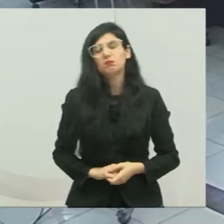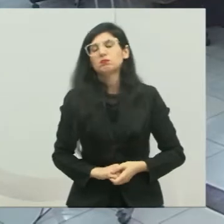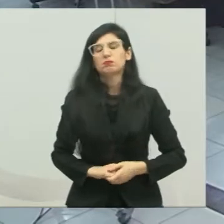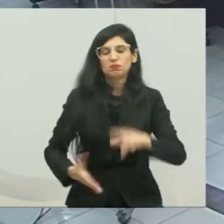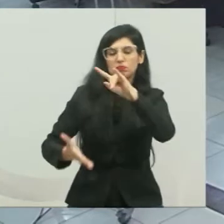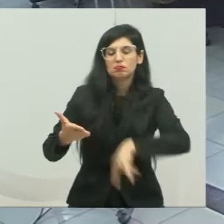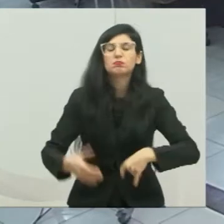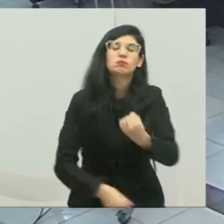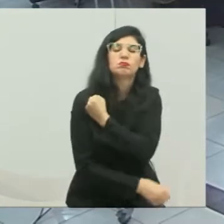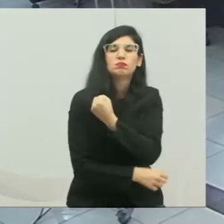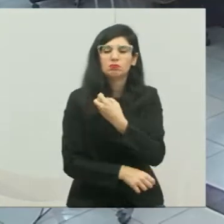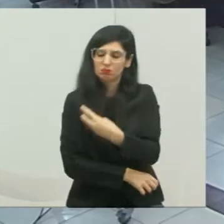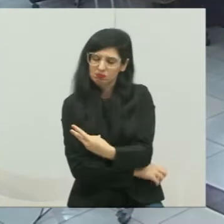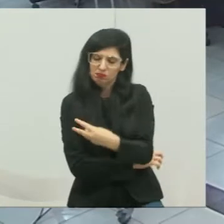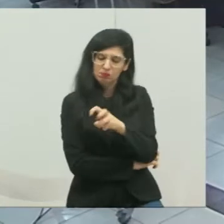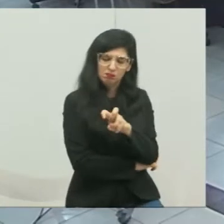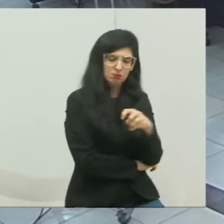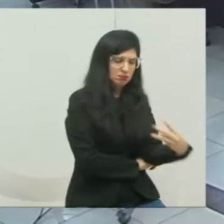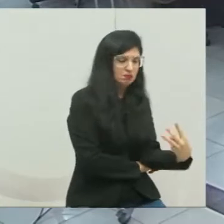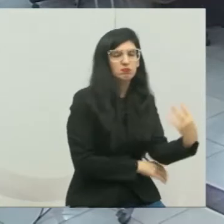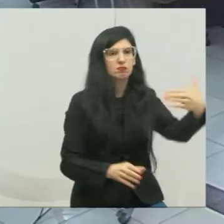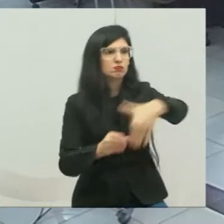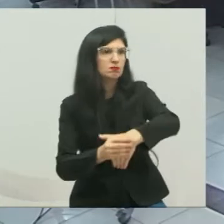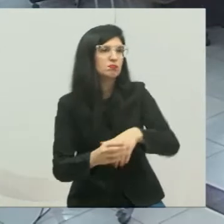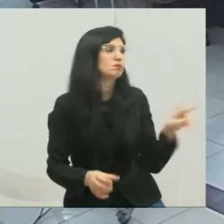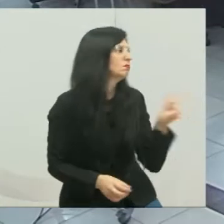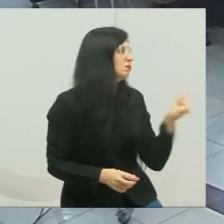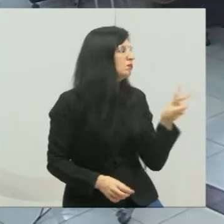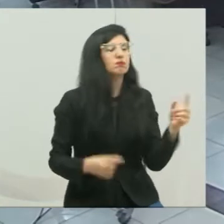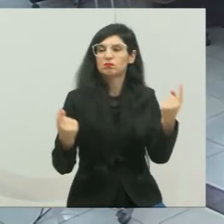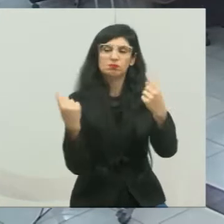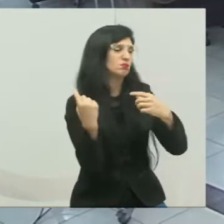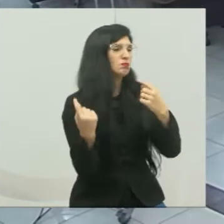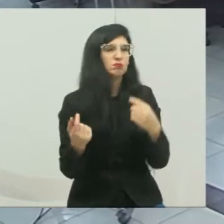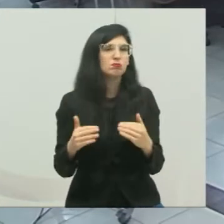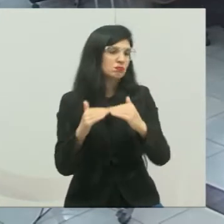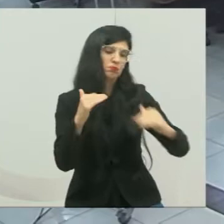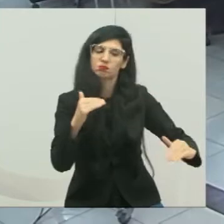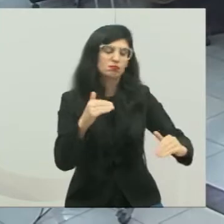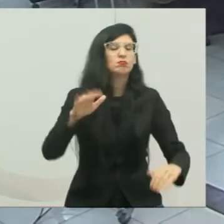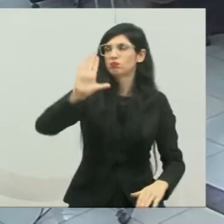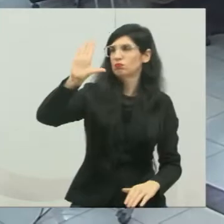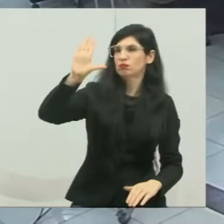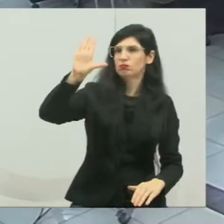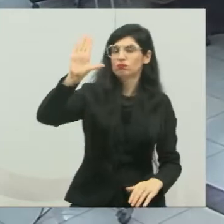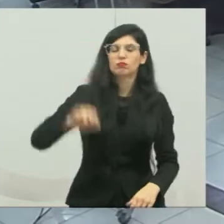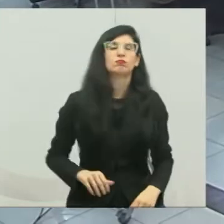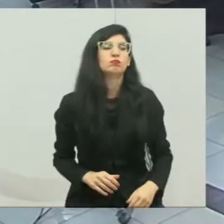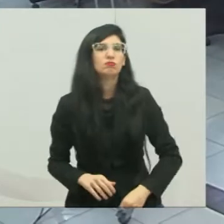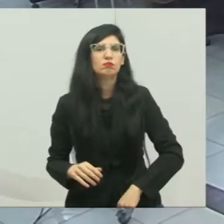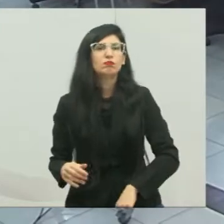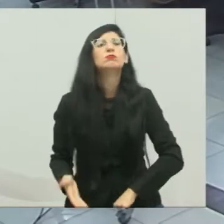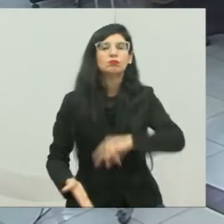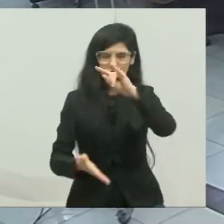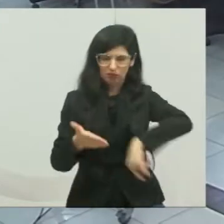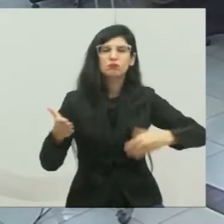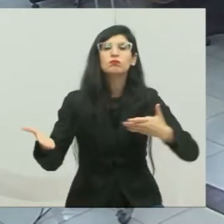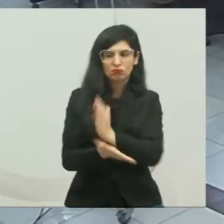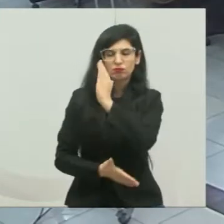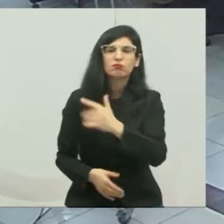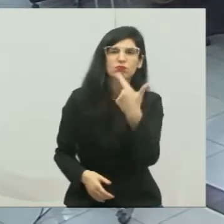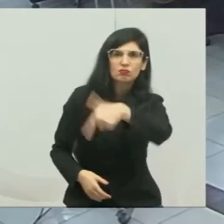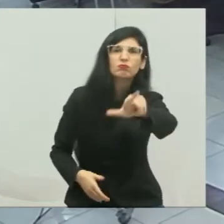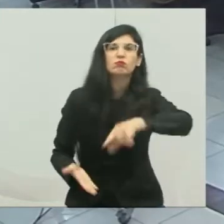Requerimento número 353 em votação. Os vereadores contrários se manifestem levantando o braço. Requerimento aprovado. Próximo